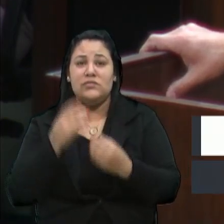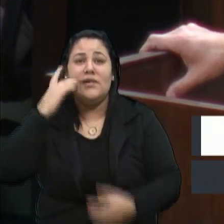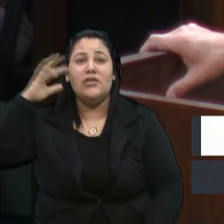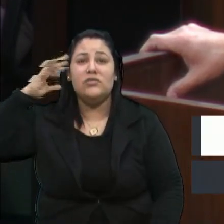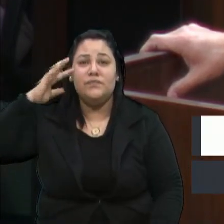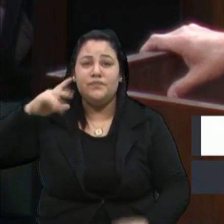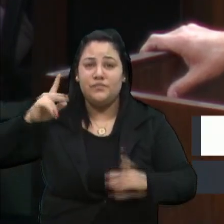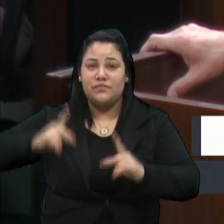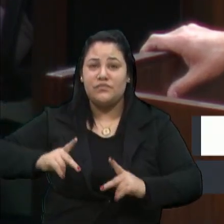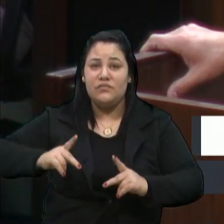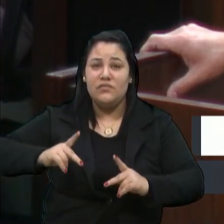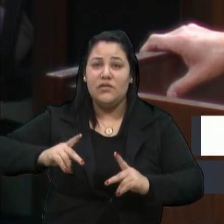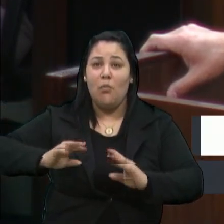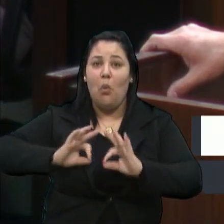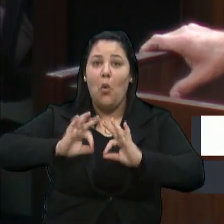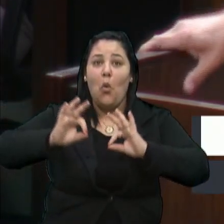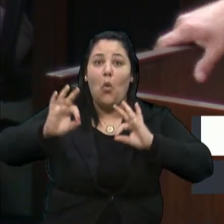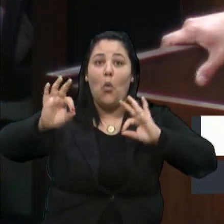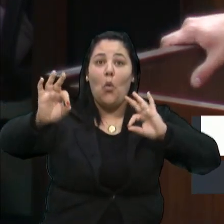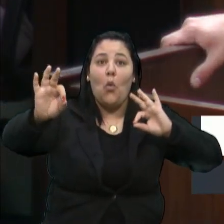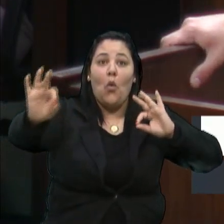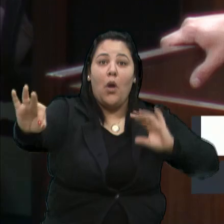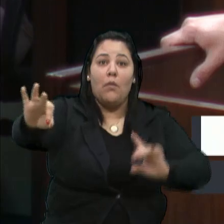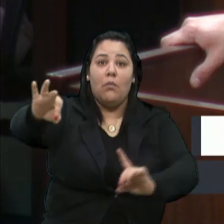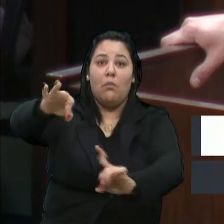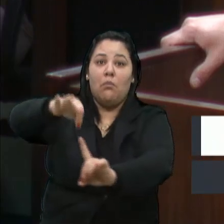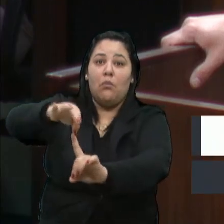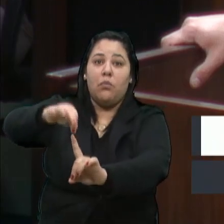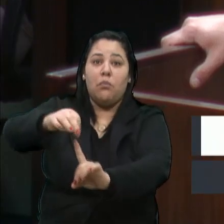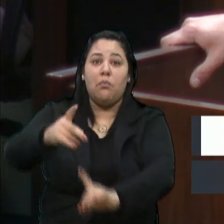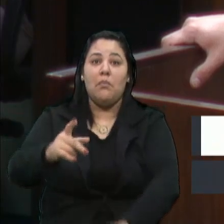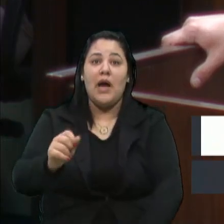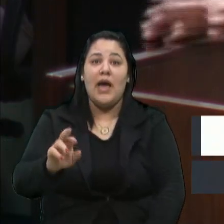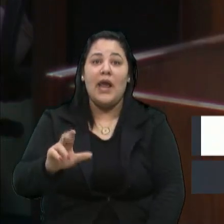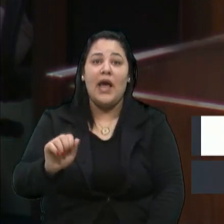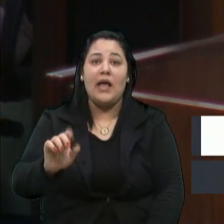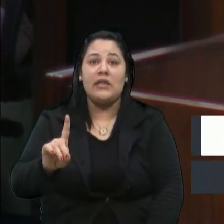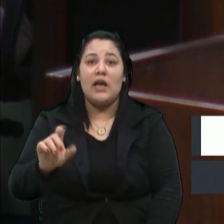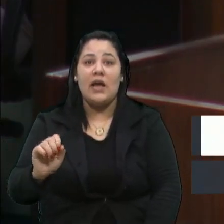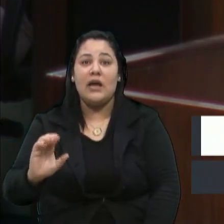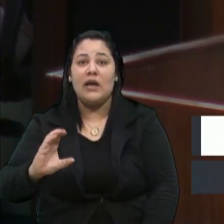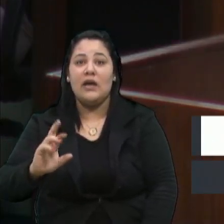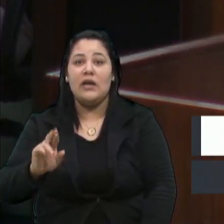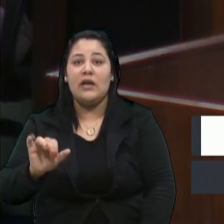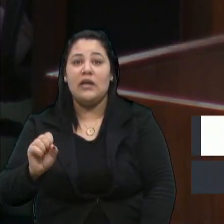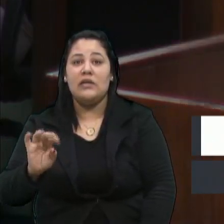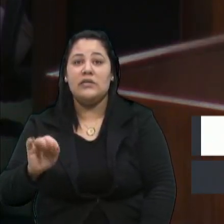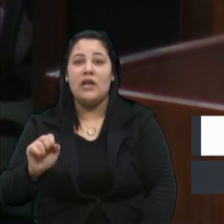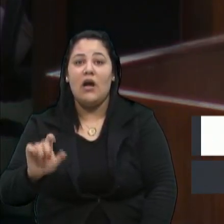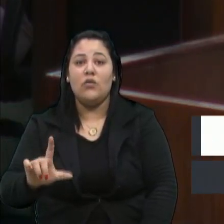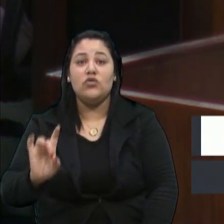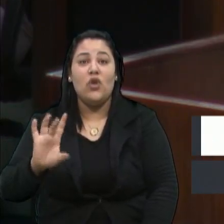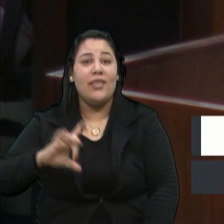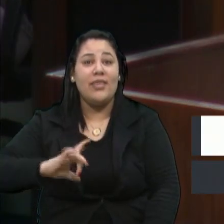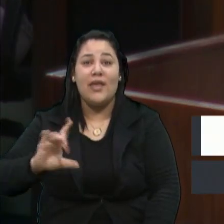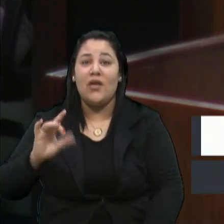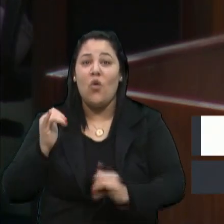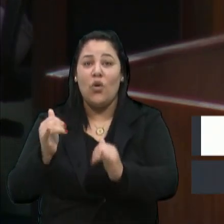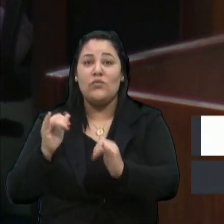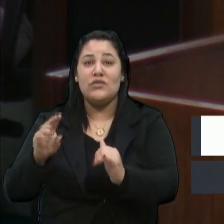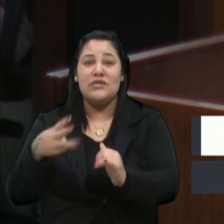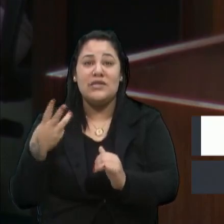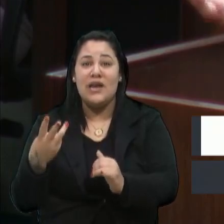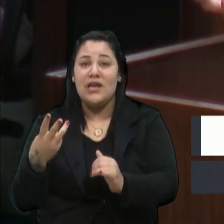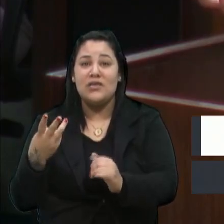pessoa que mora lá na parada Cristal que só tem ônibus três vezes no dia 6 horas da manhã chegou na pode imora